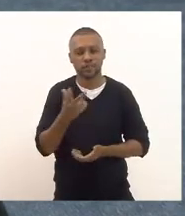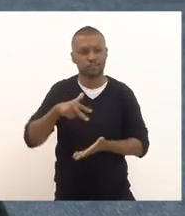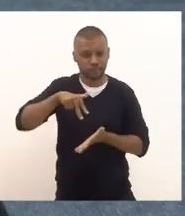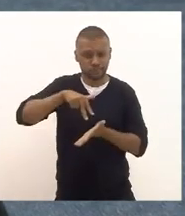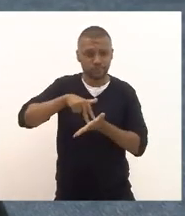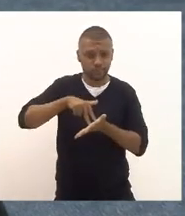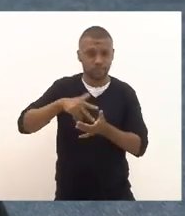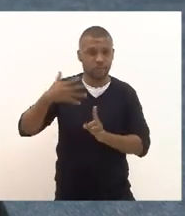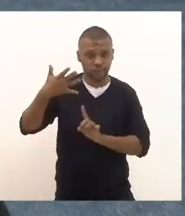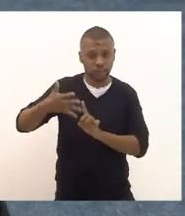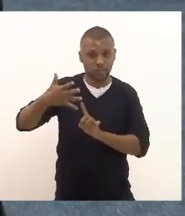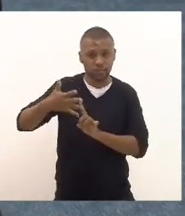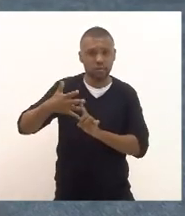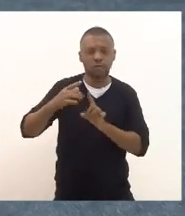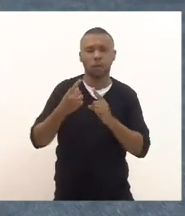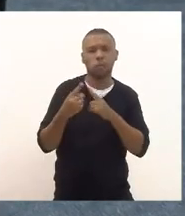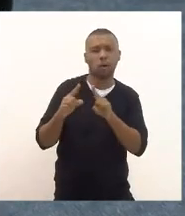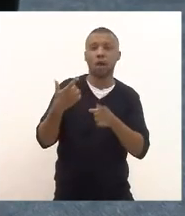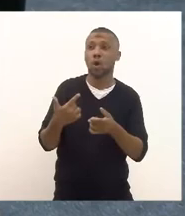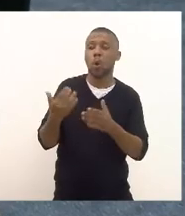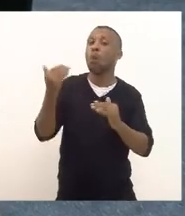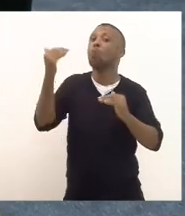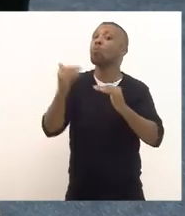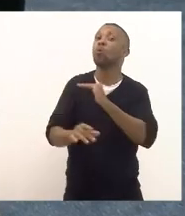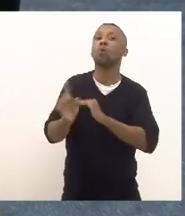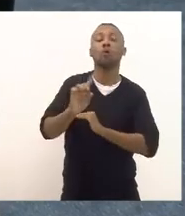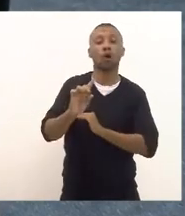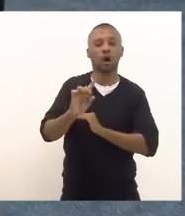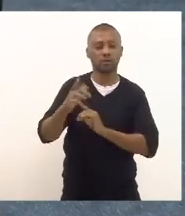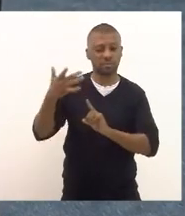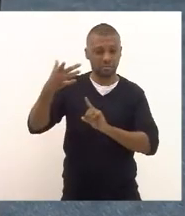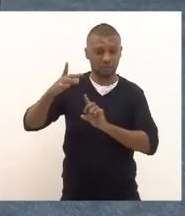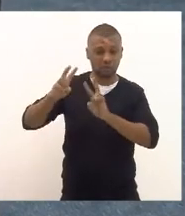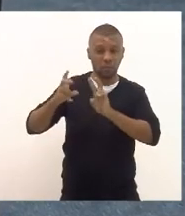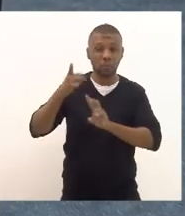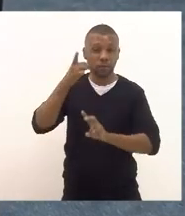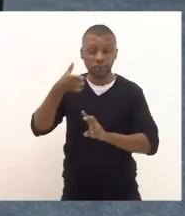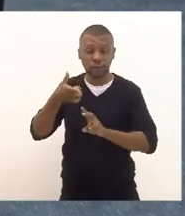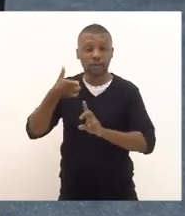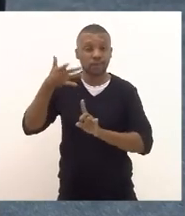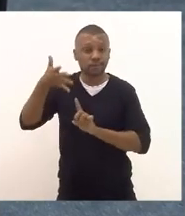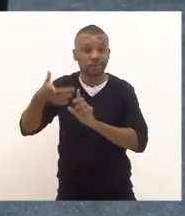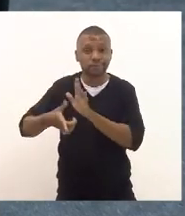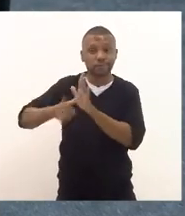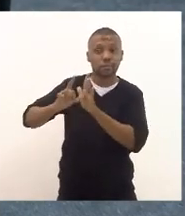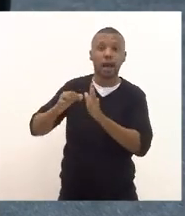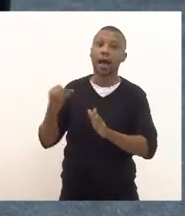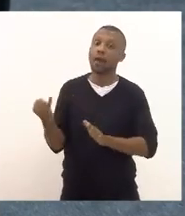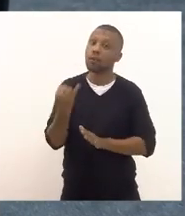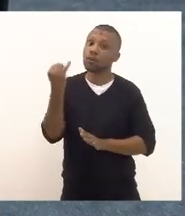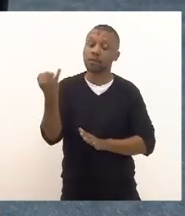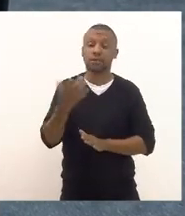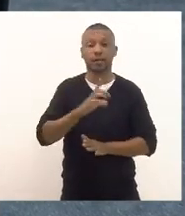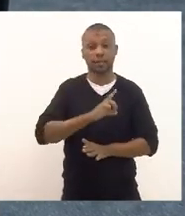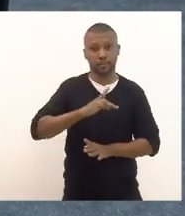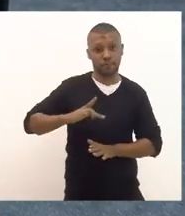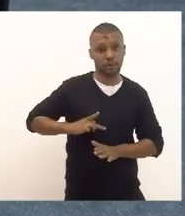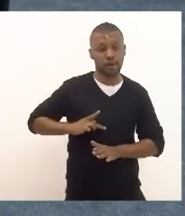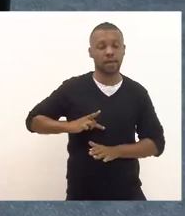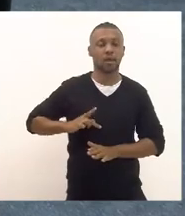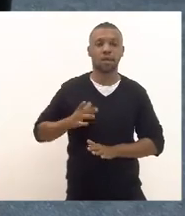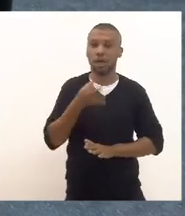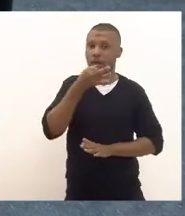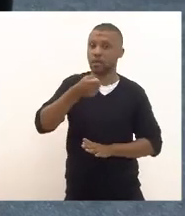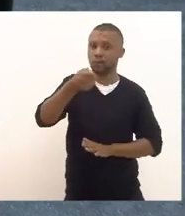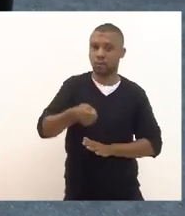um deputado daqui a pouco usou da palavra que é importantíssimo que a defensoria se posicione e